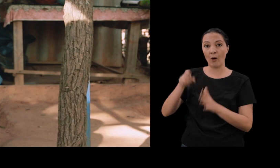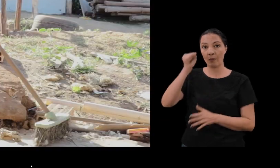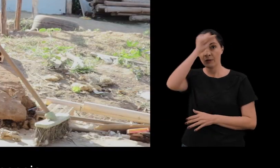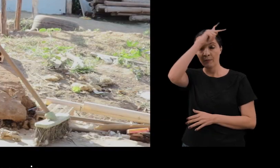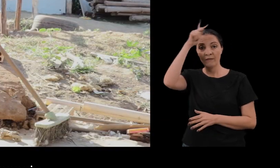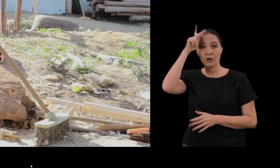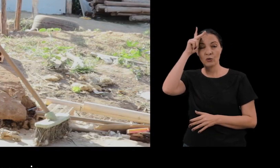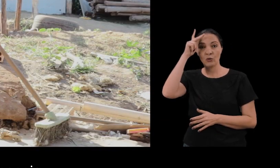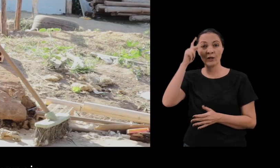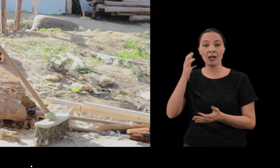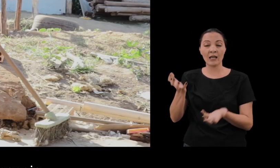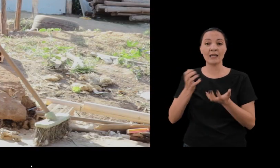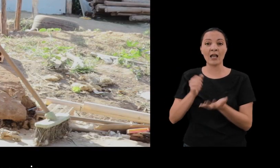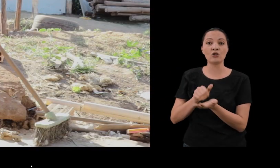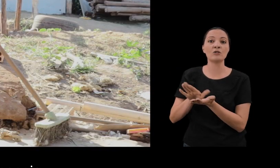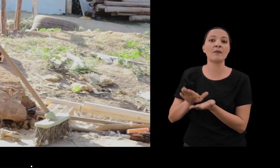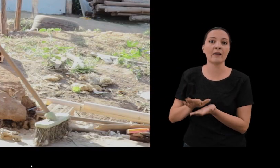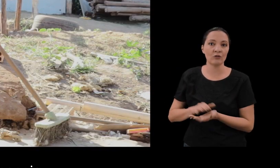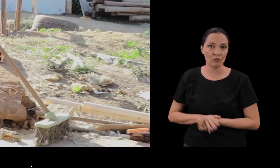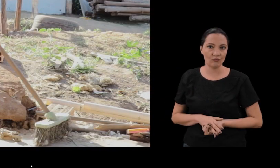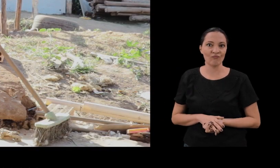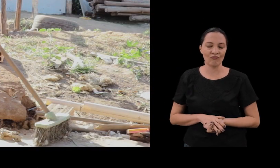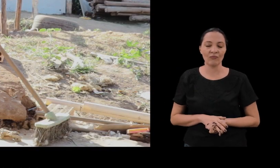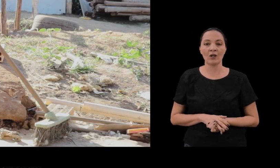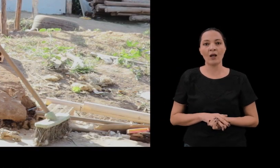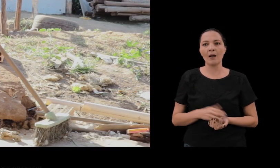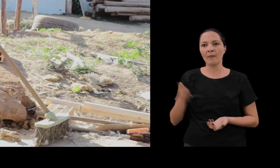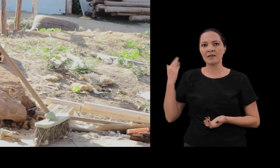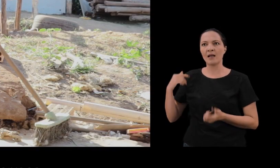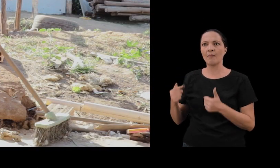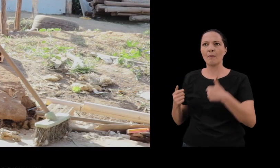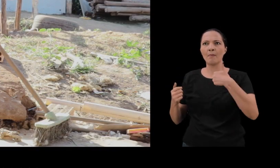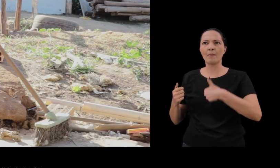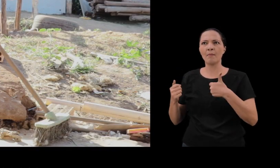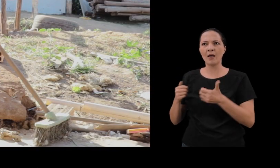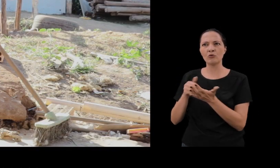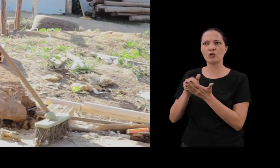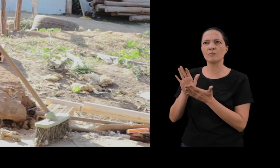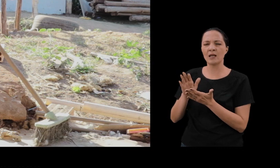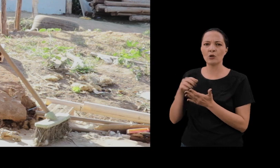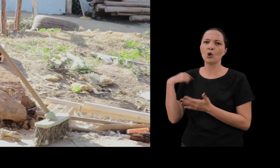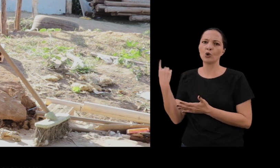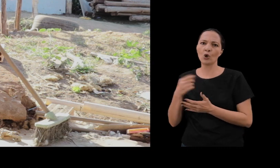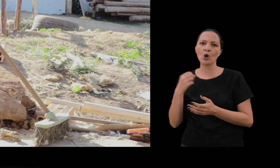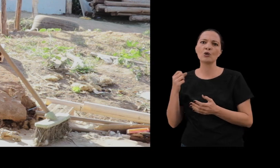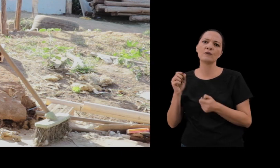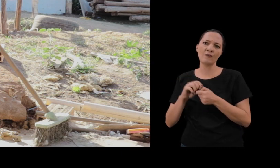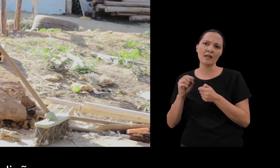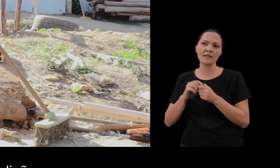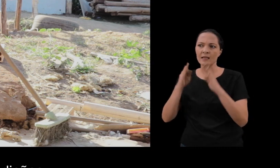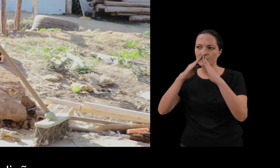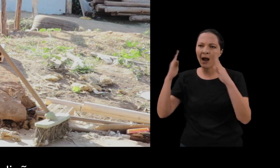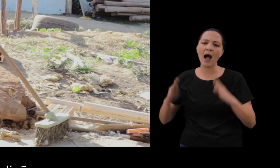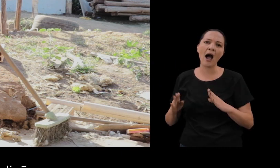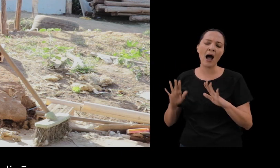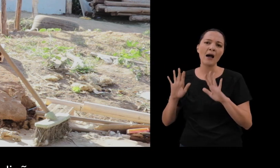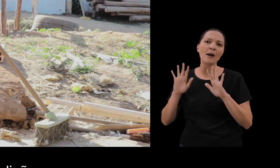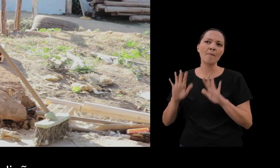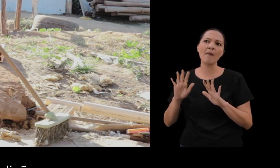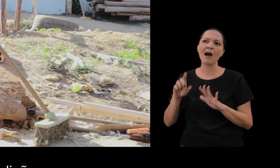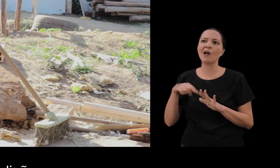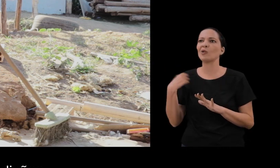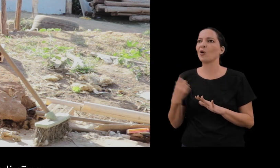despejo. O primeiro despejo, eles vieram, a gente tinha feito a barraca, mas ainda que nem eu falei, a gente não